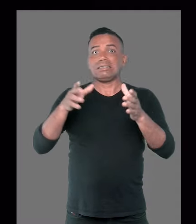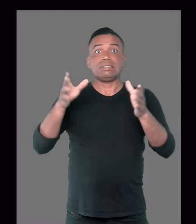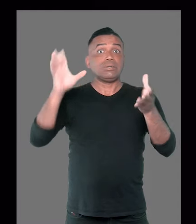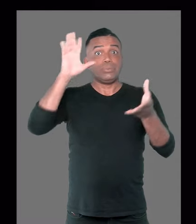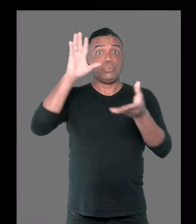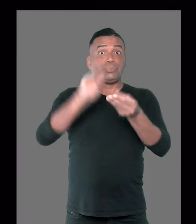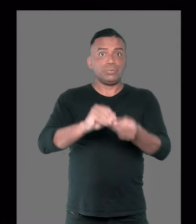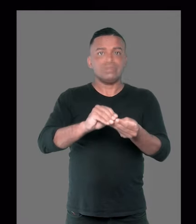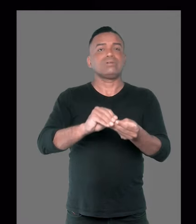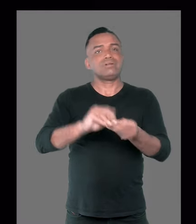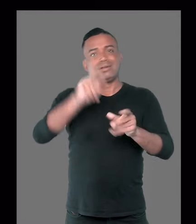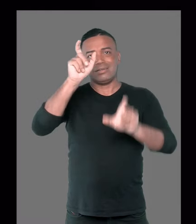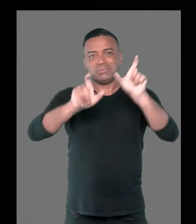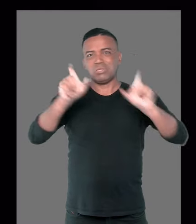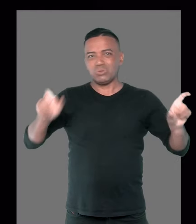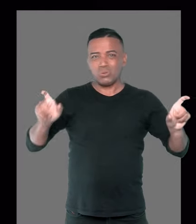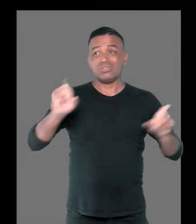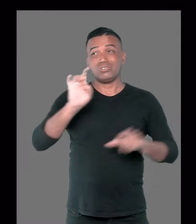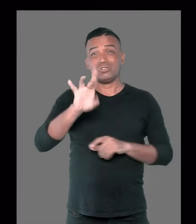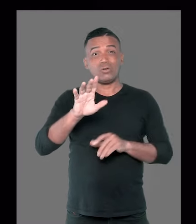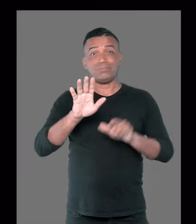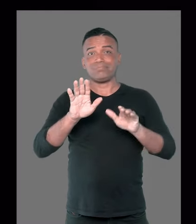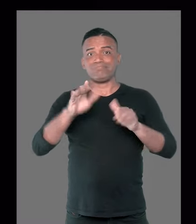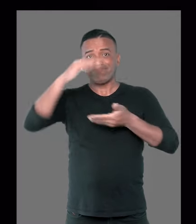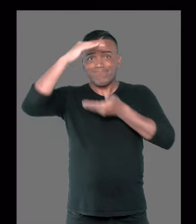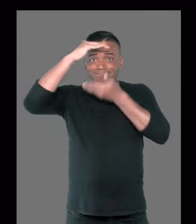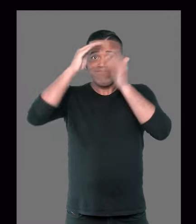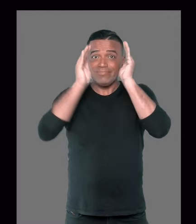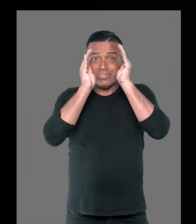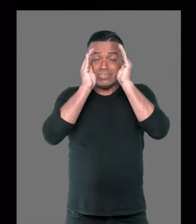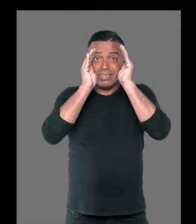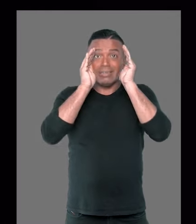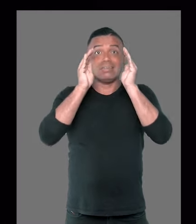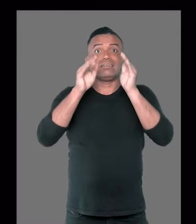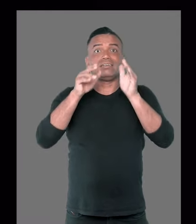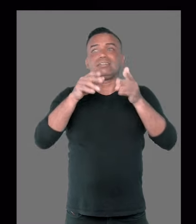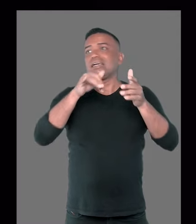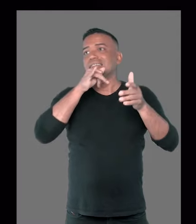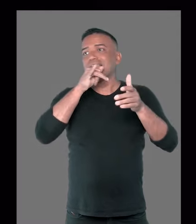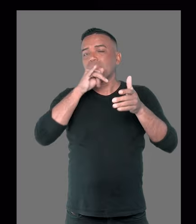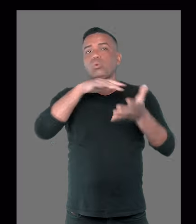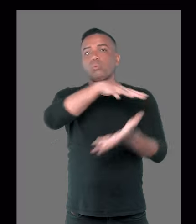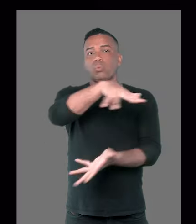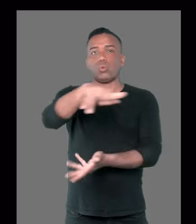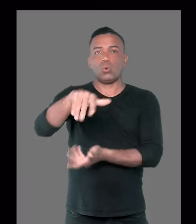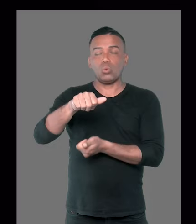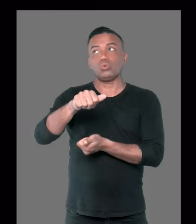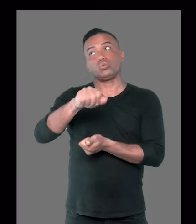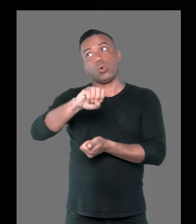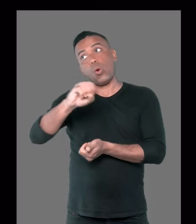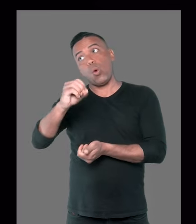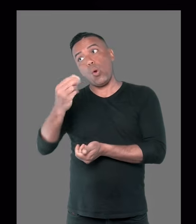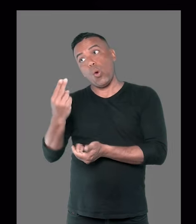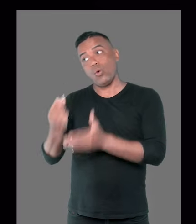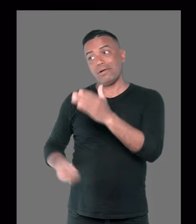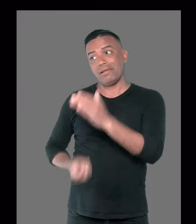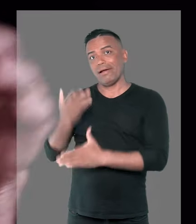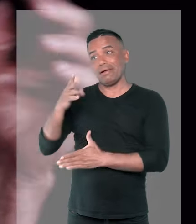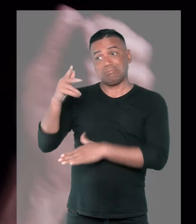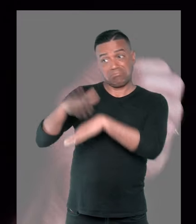radicalização de gente que só tem uma certa visão literalmente filtrada do mundo que é entregue para elas ou criada por elas daquele